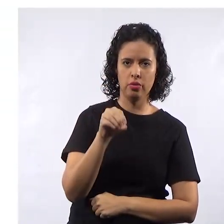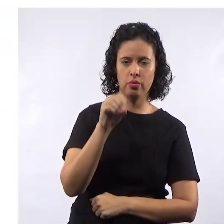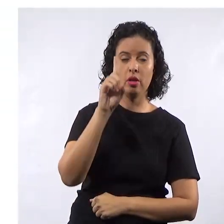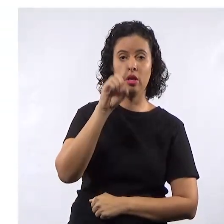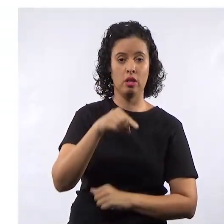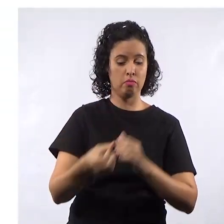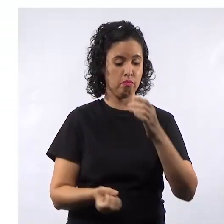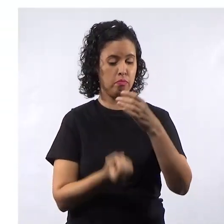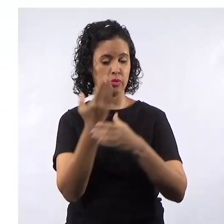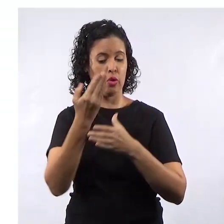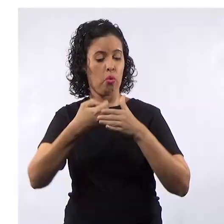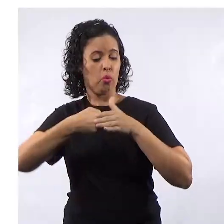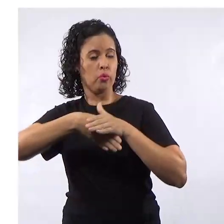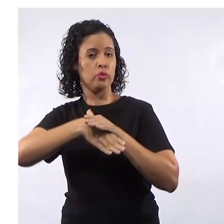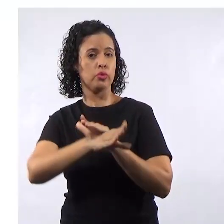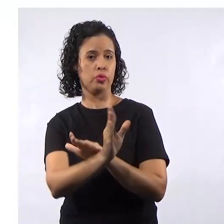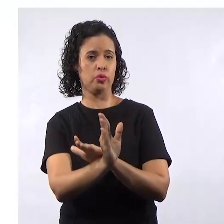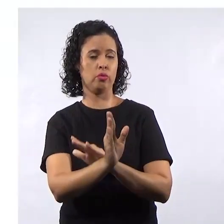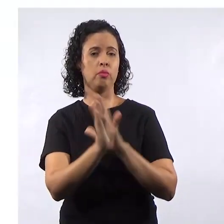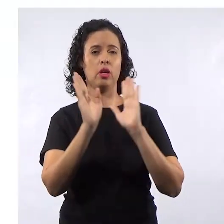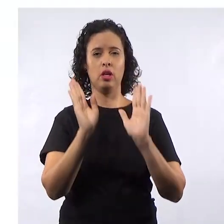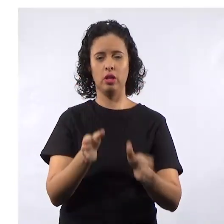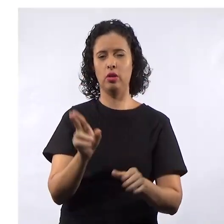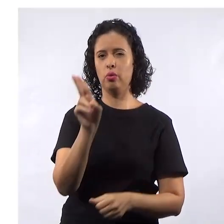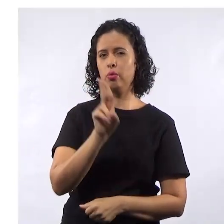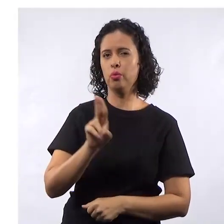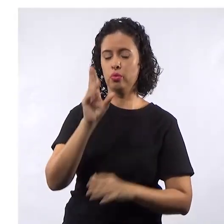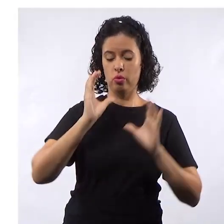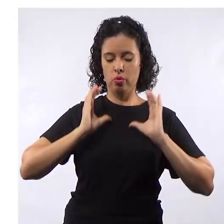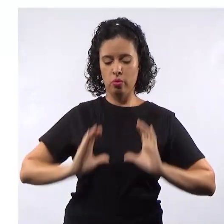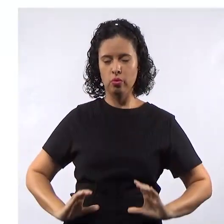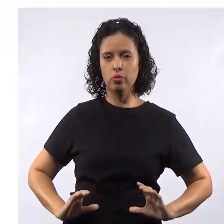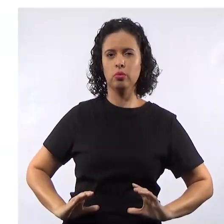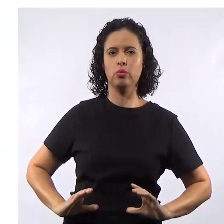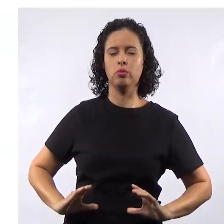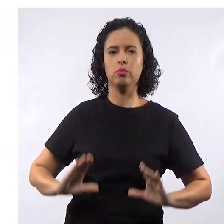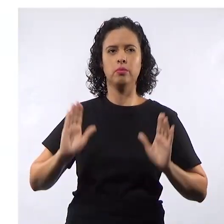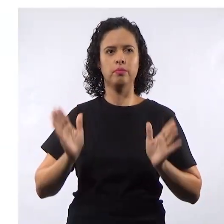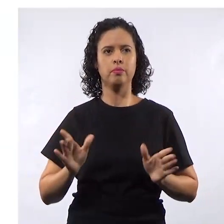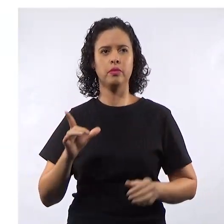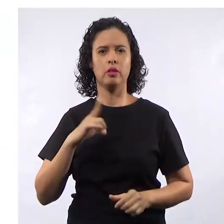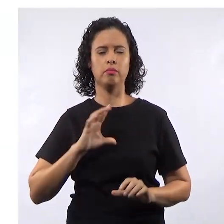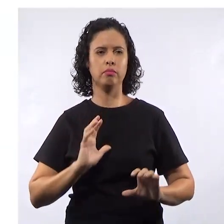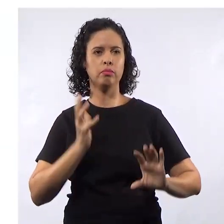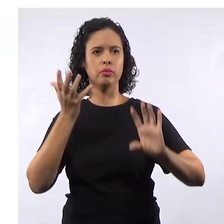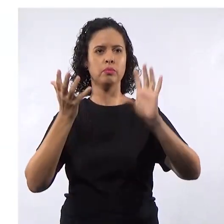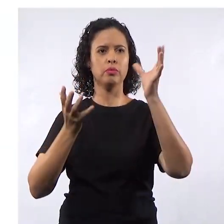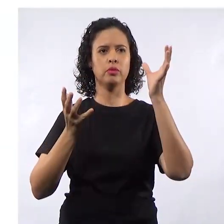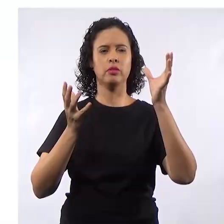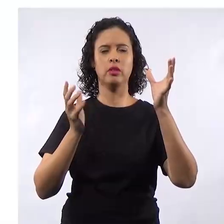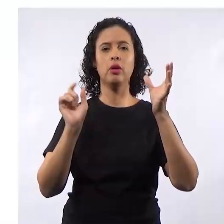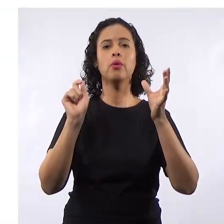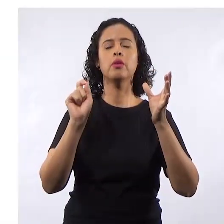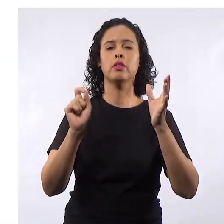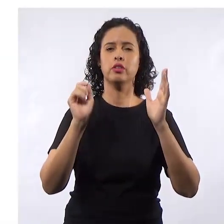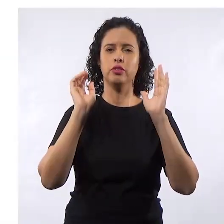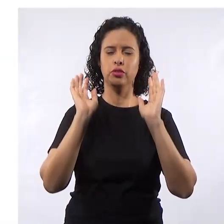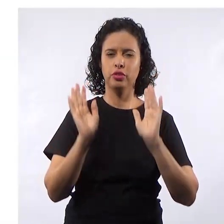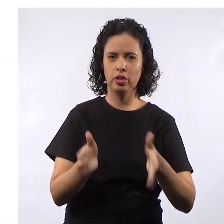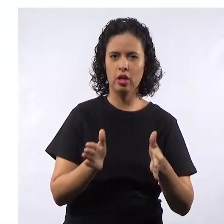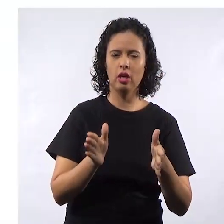dos costumes, tá? Que é o uso reiterado de uma conduta ou atividade. Então, existem muitas situações que, de tanto elas serem